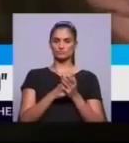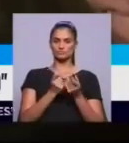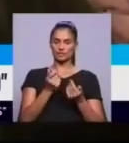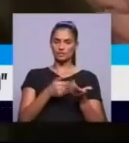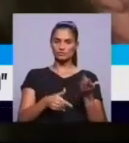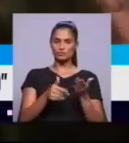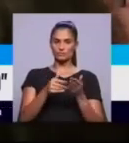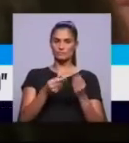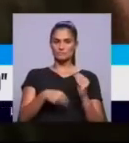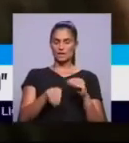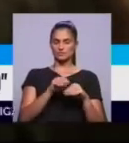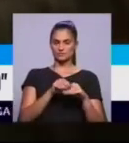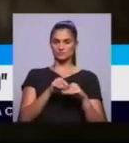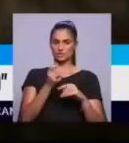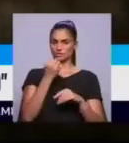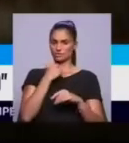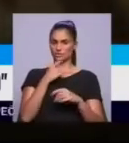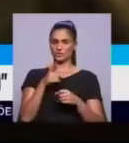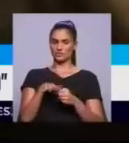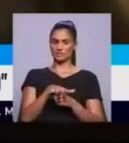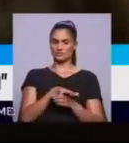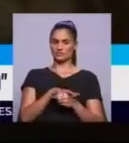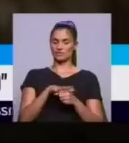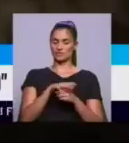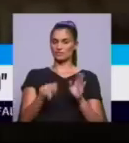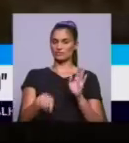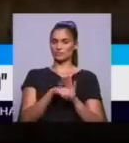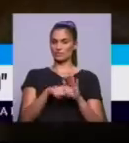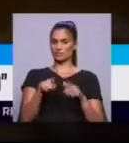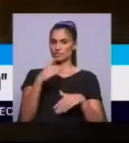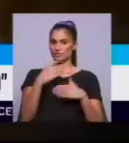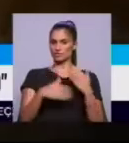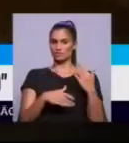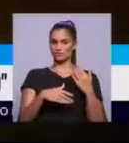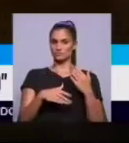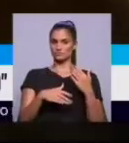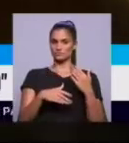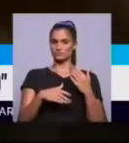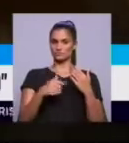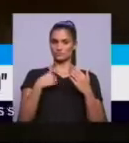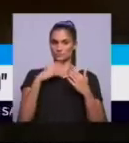está satisfeito com essa situação fez pressão para que isso